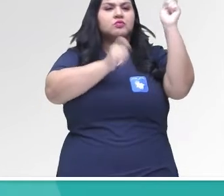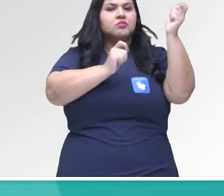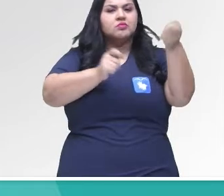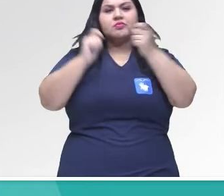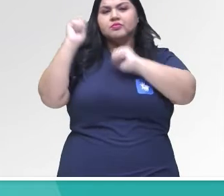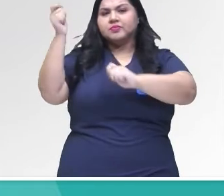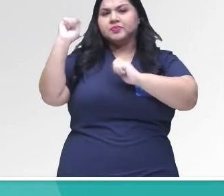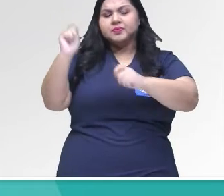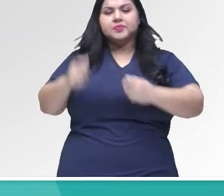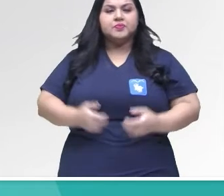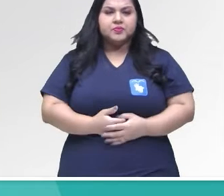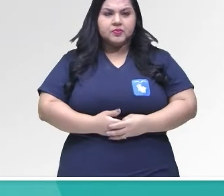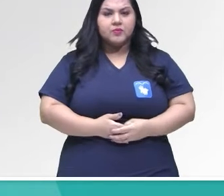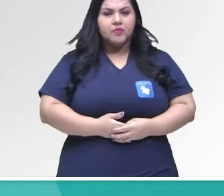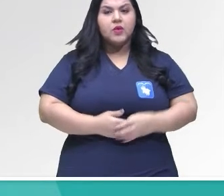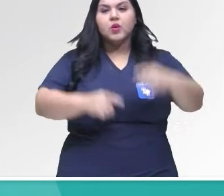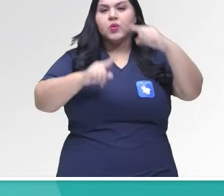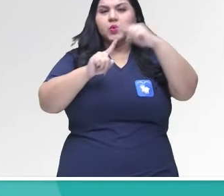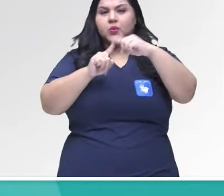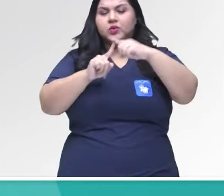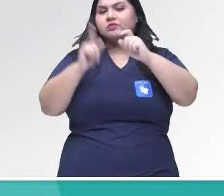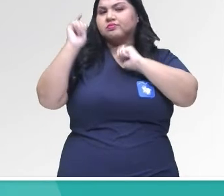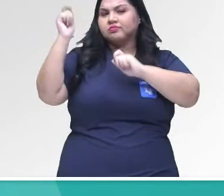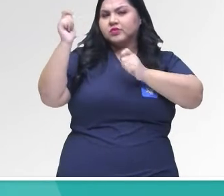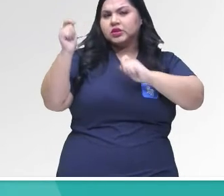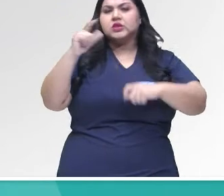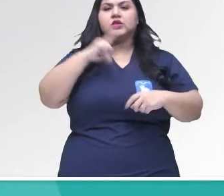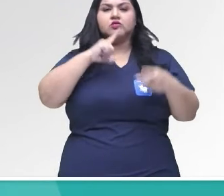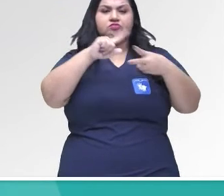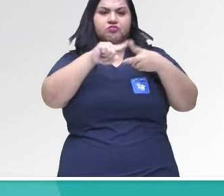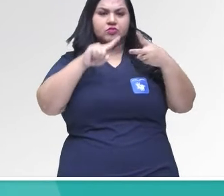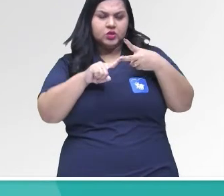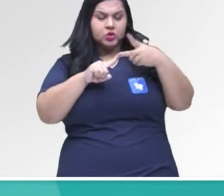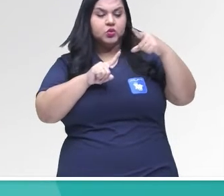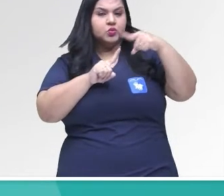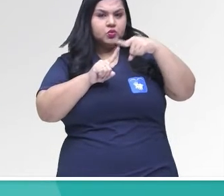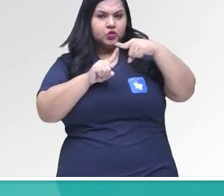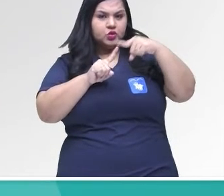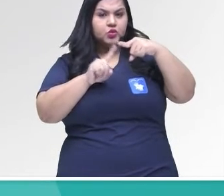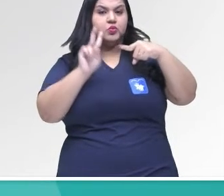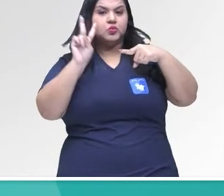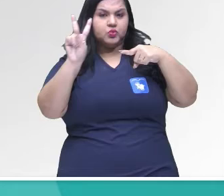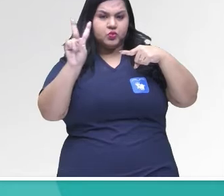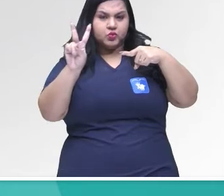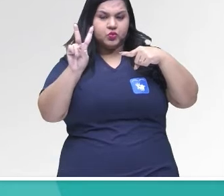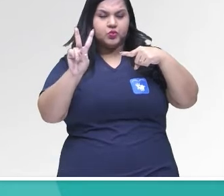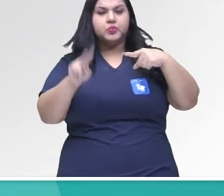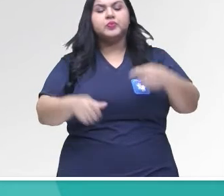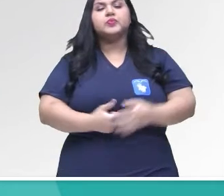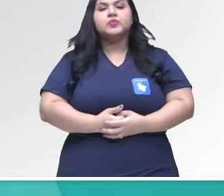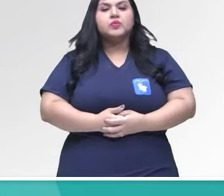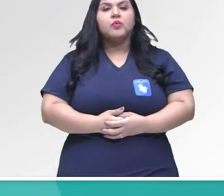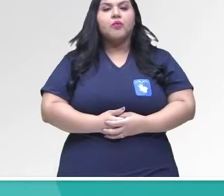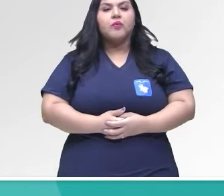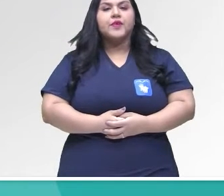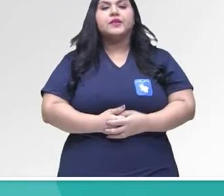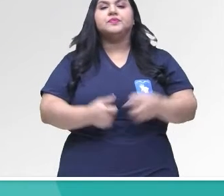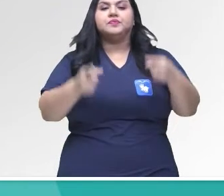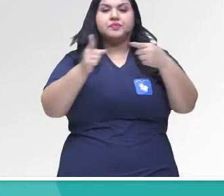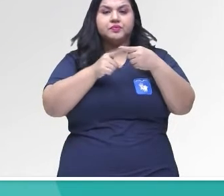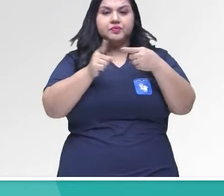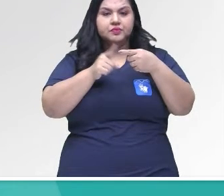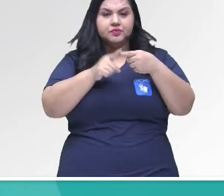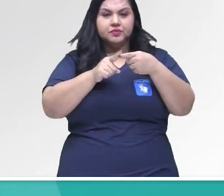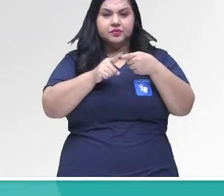ver? Os tipos de maracatu, existem 2 tipos de maracatu, meus queridos, 2 tipos. O de